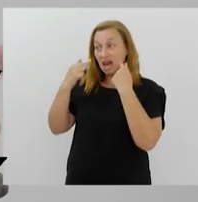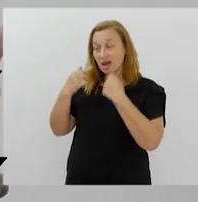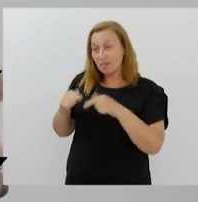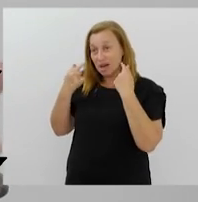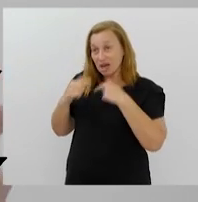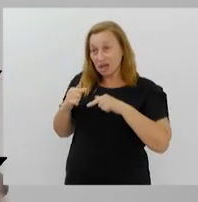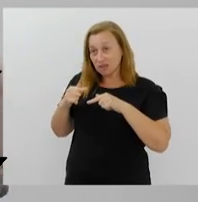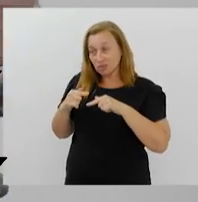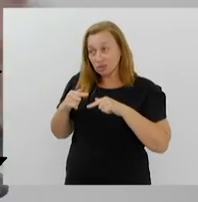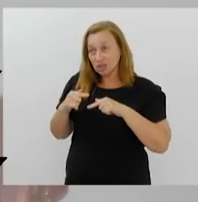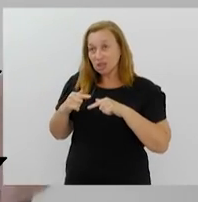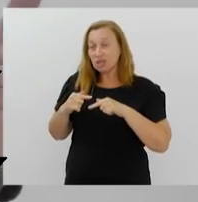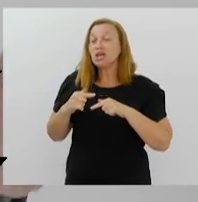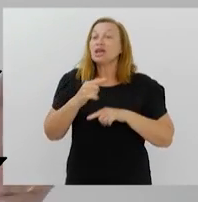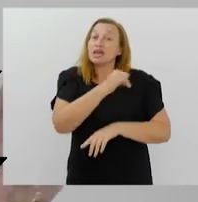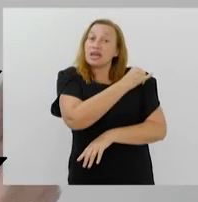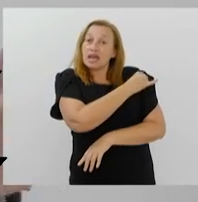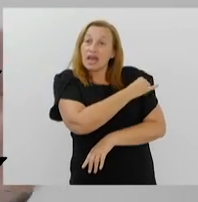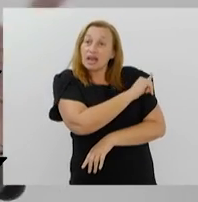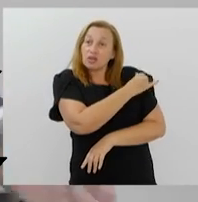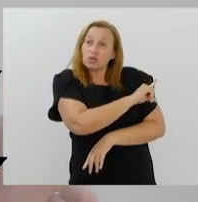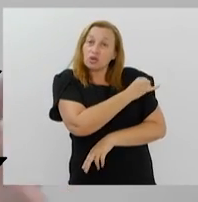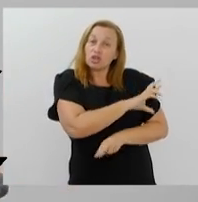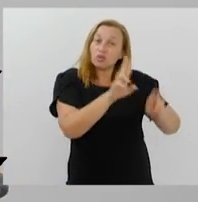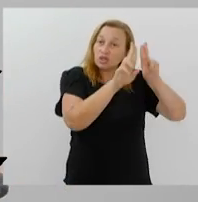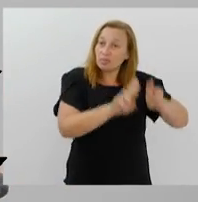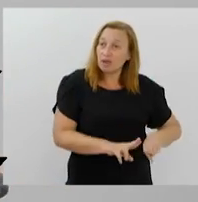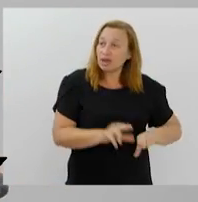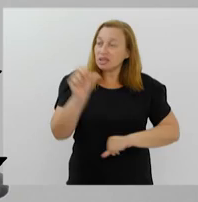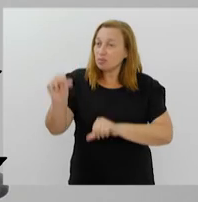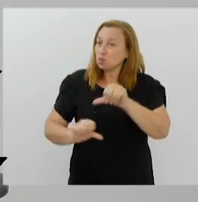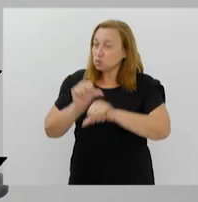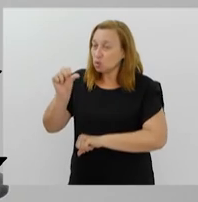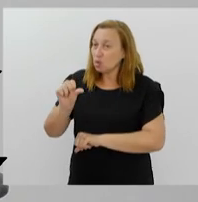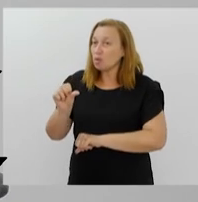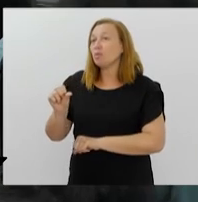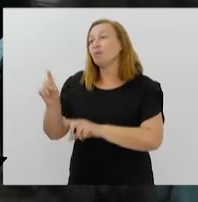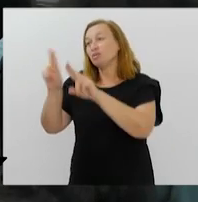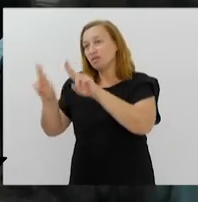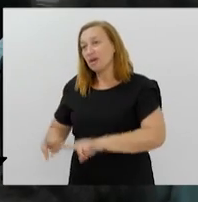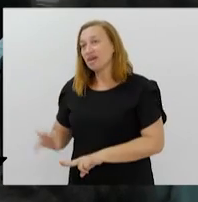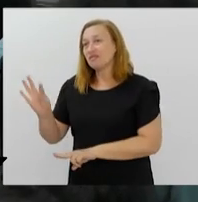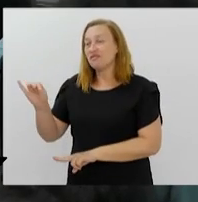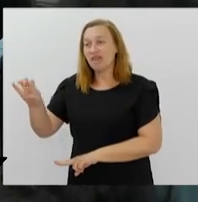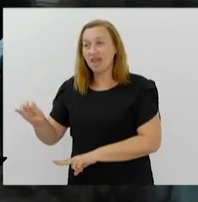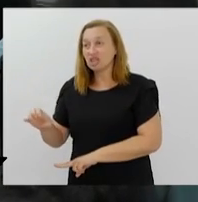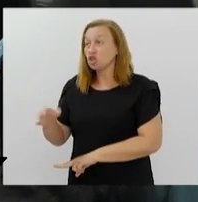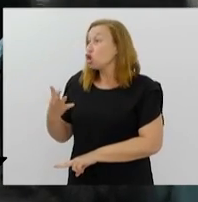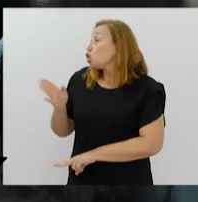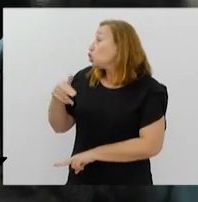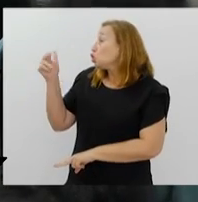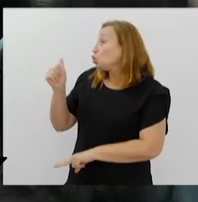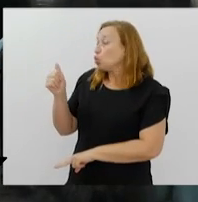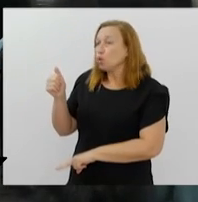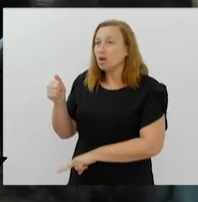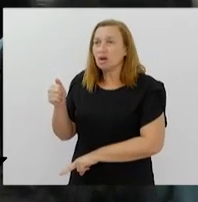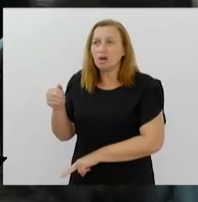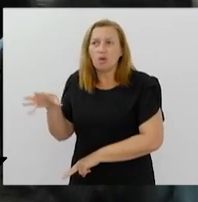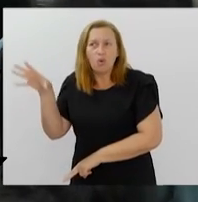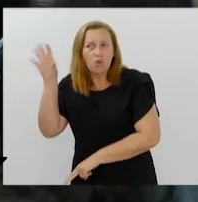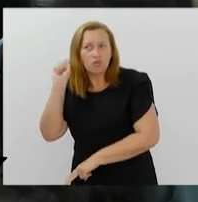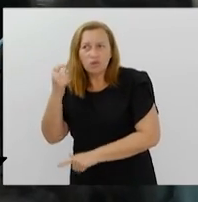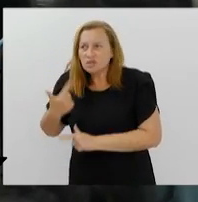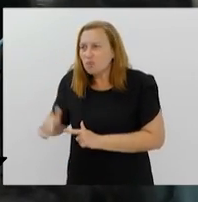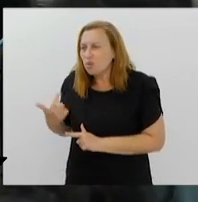era cliente da Unimed Rio não sou que virou da mdio ferge Senhor nunca nunca teve esse relato de problema